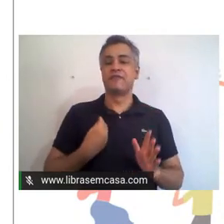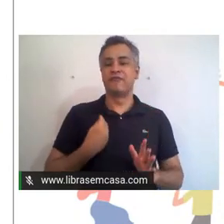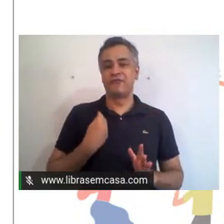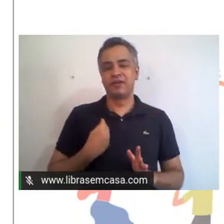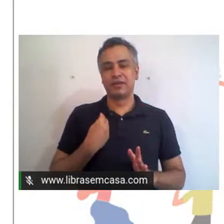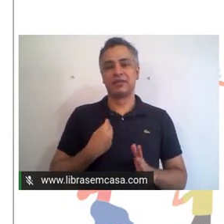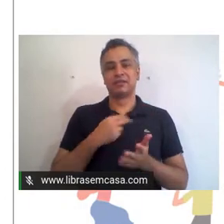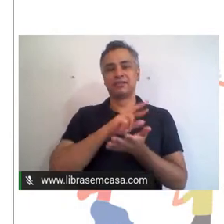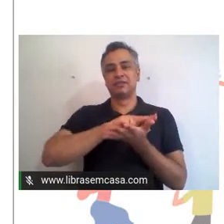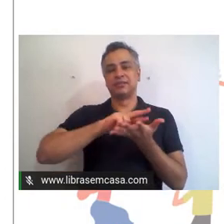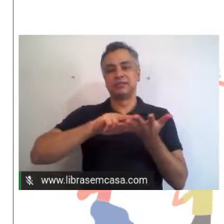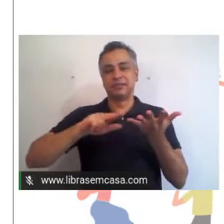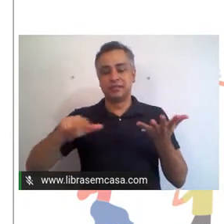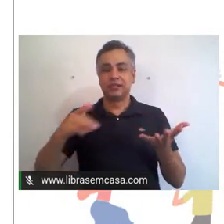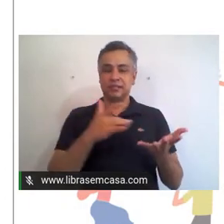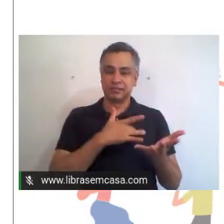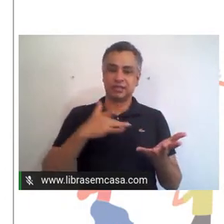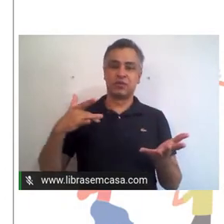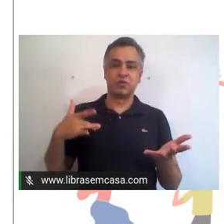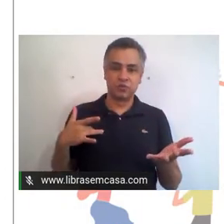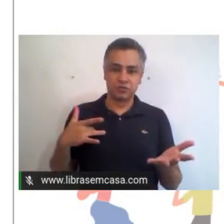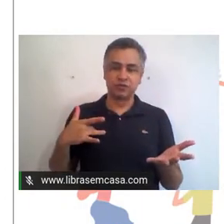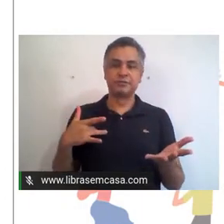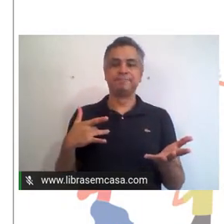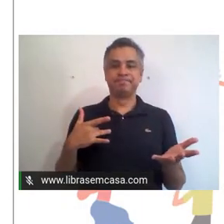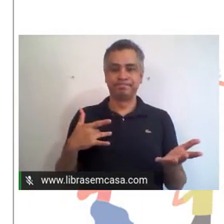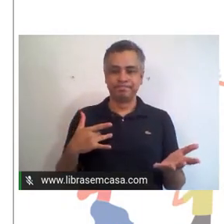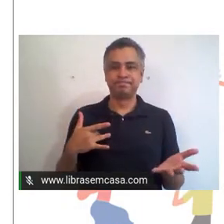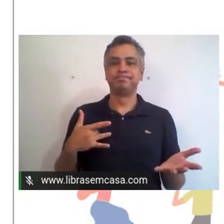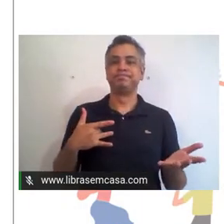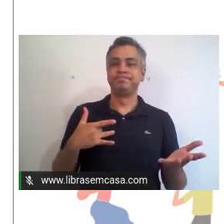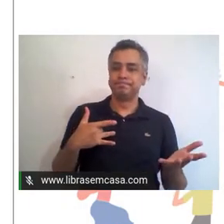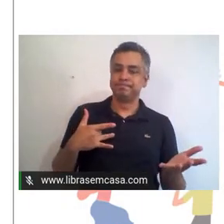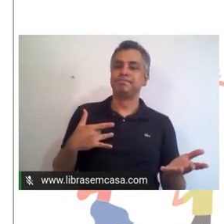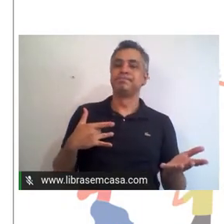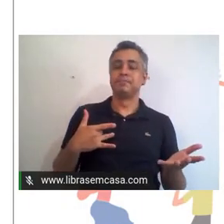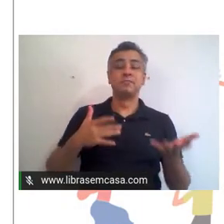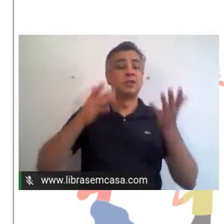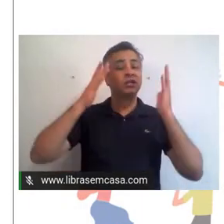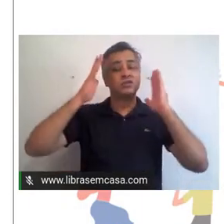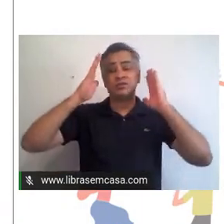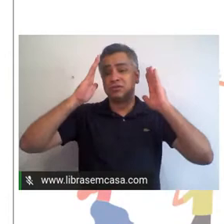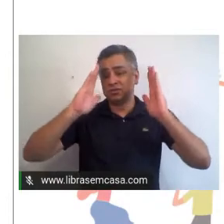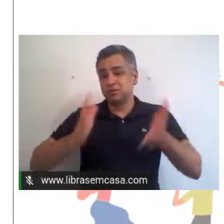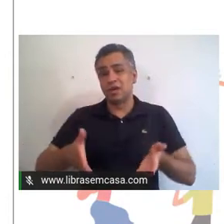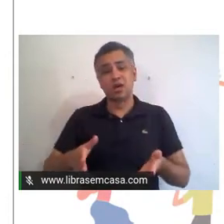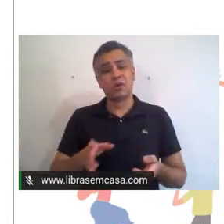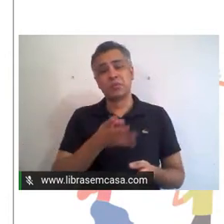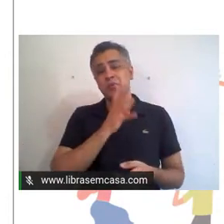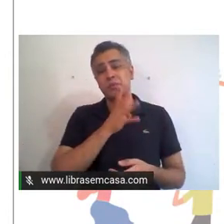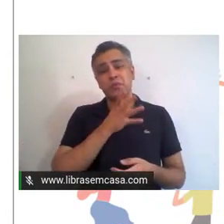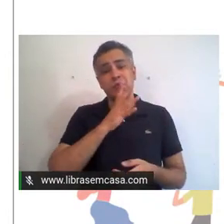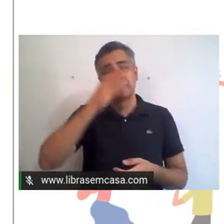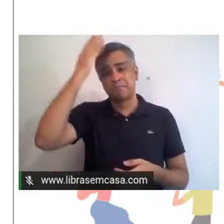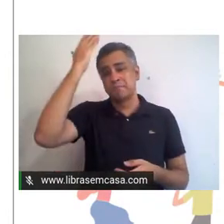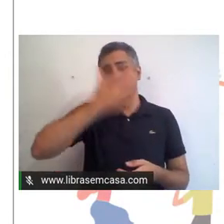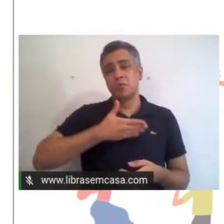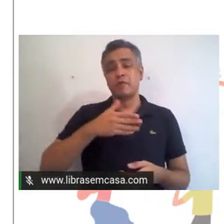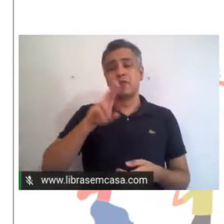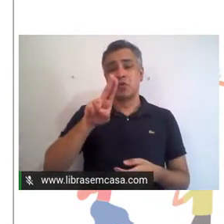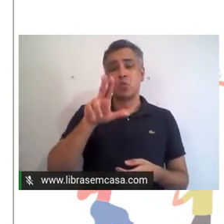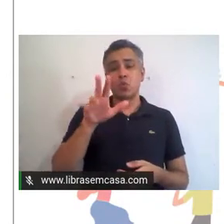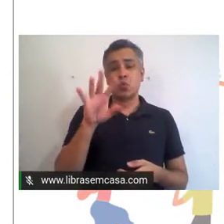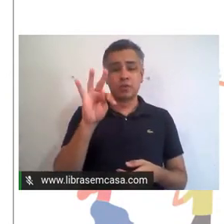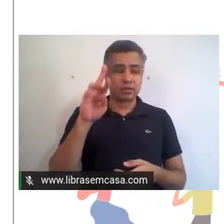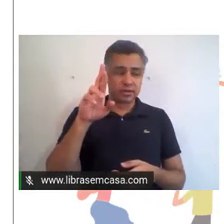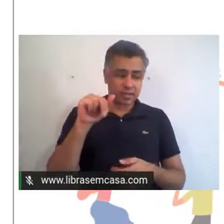diversidade, ele produz saúde. E está mais do que comprovado que produtos ultraprocessados